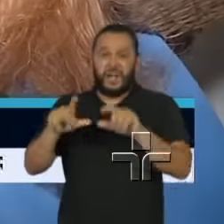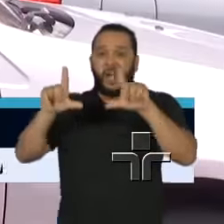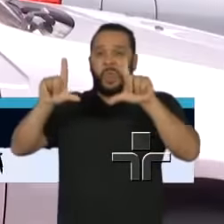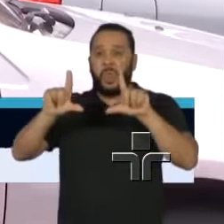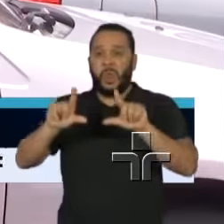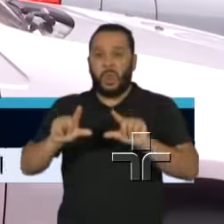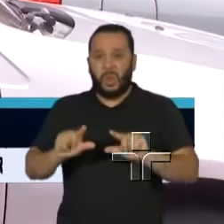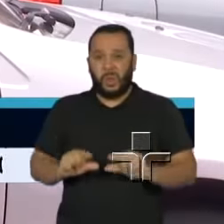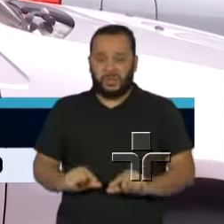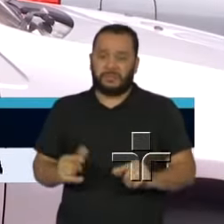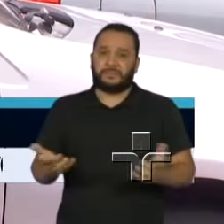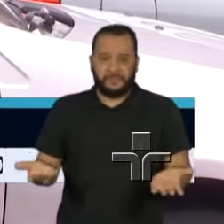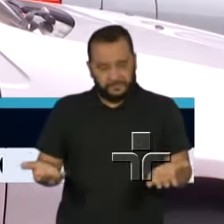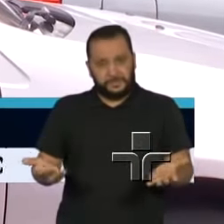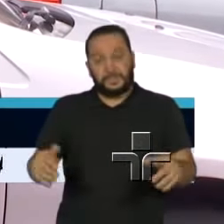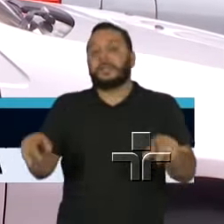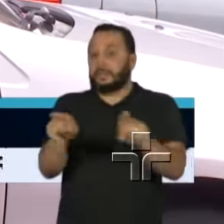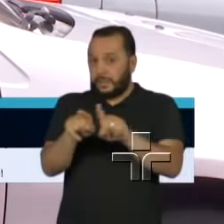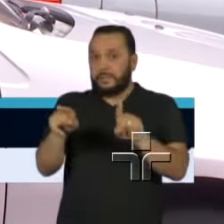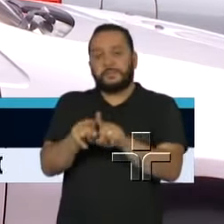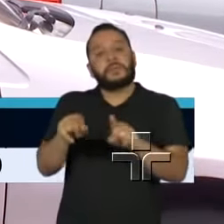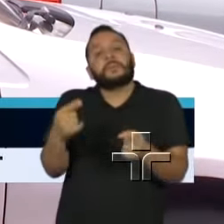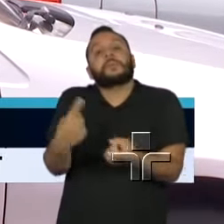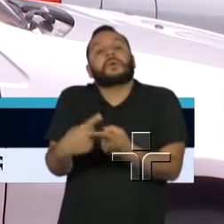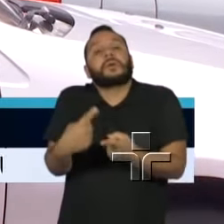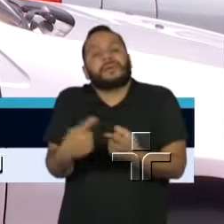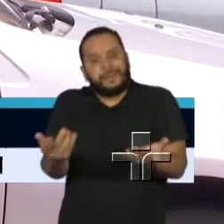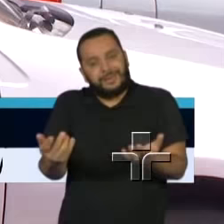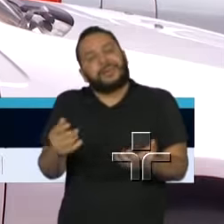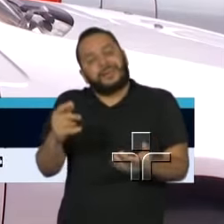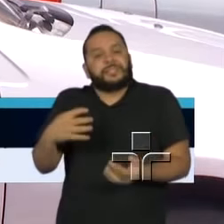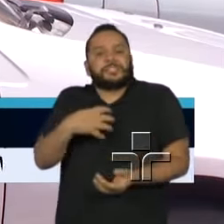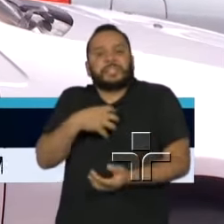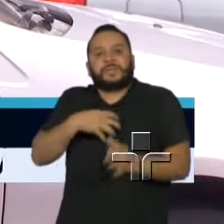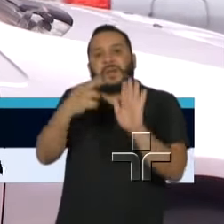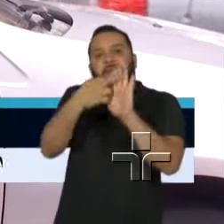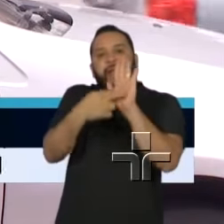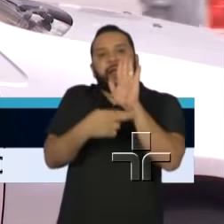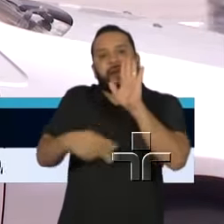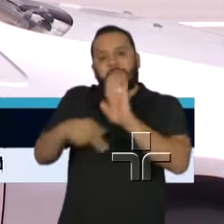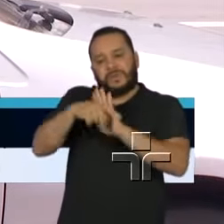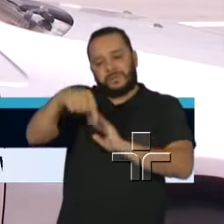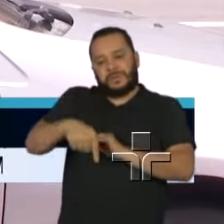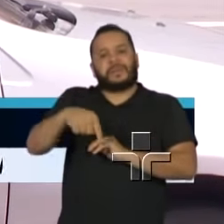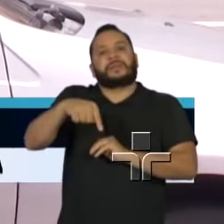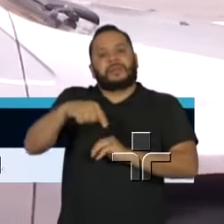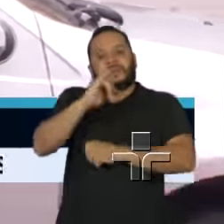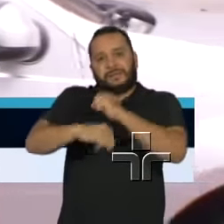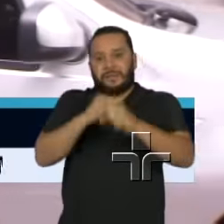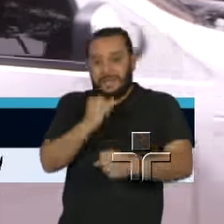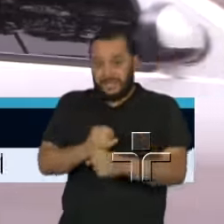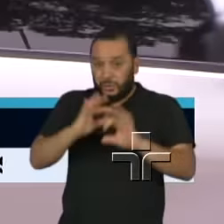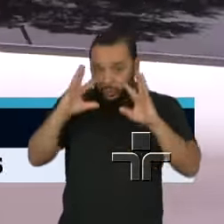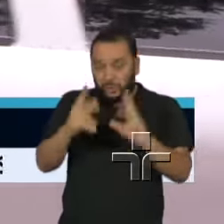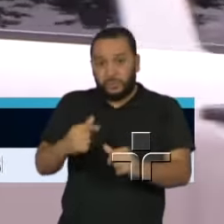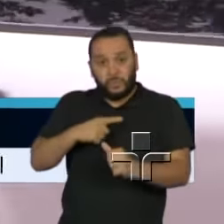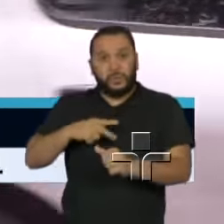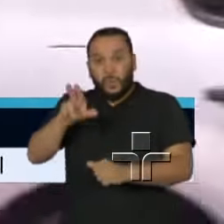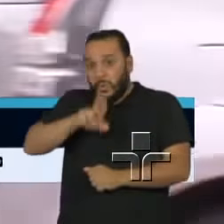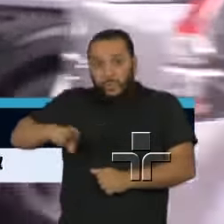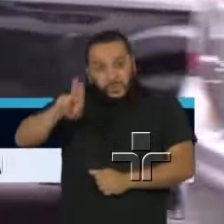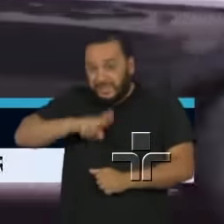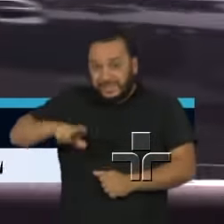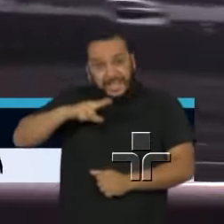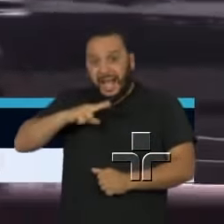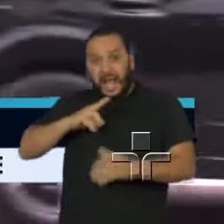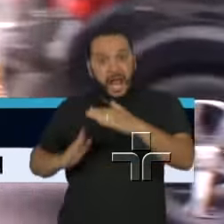total. Isso acontece por causa da infraestrutura da internet no Brasil. Se todo mundo usasse a velocidade máxima de conexão o